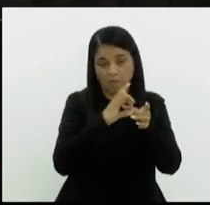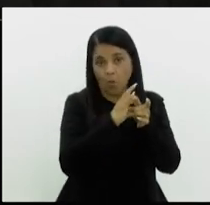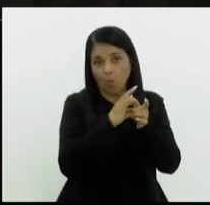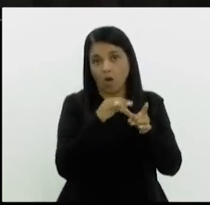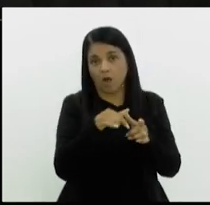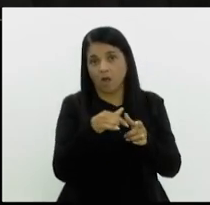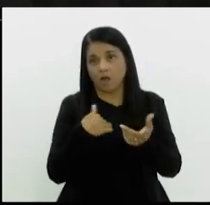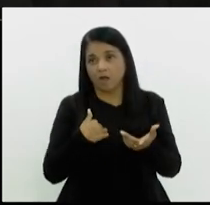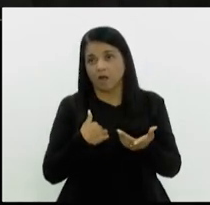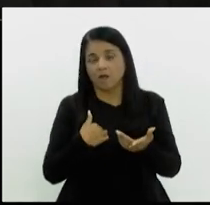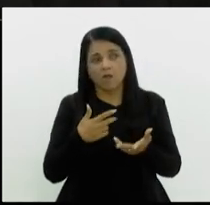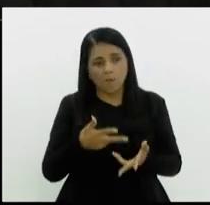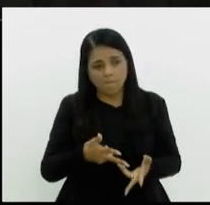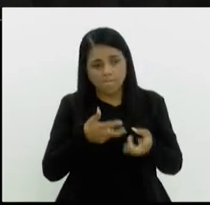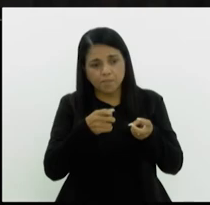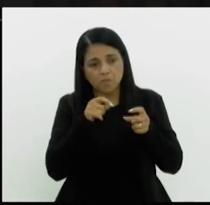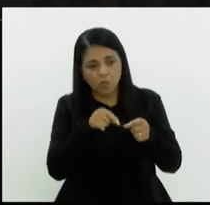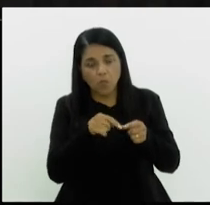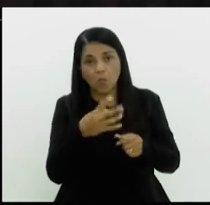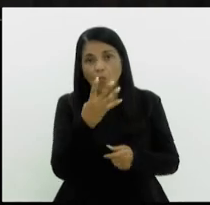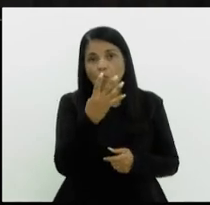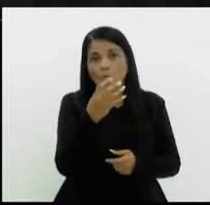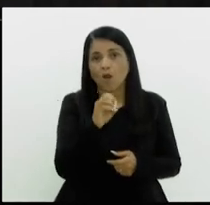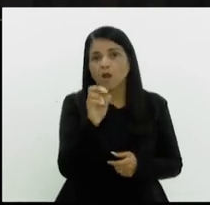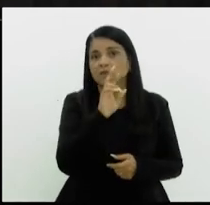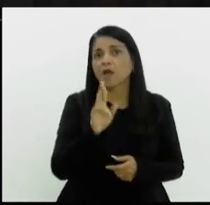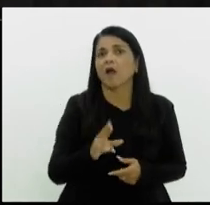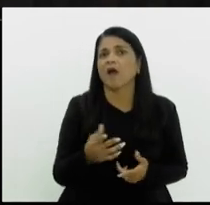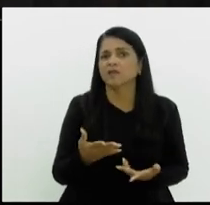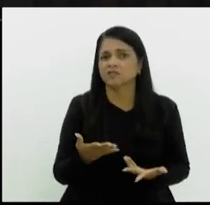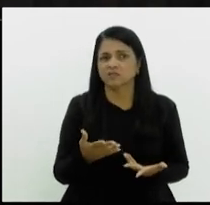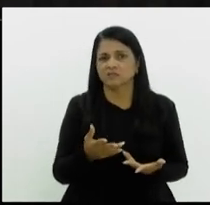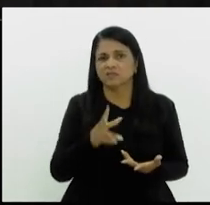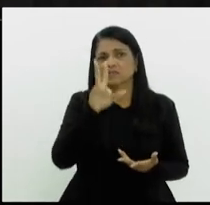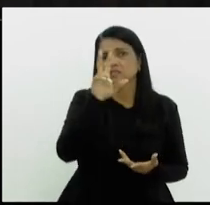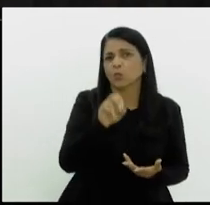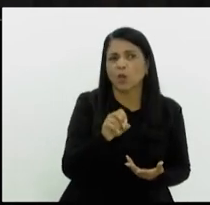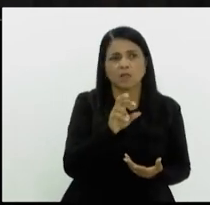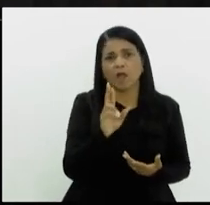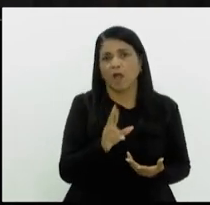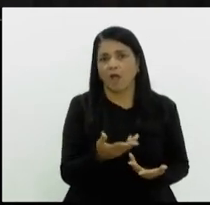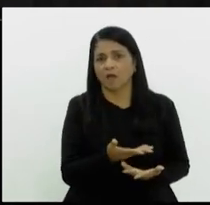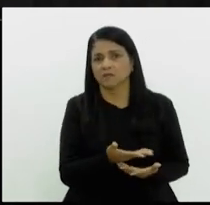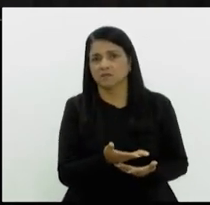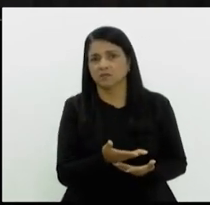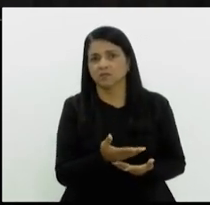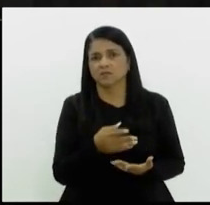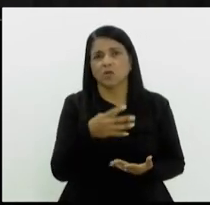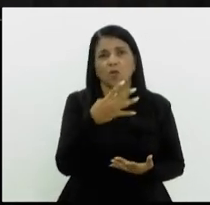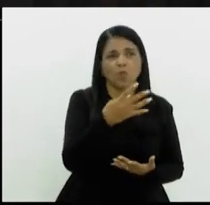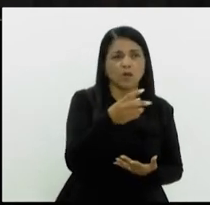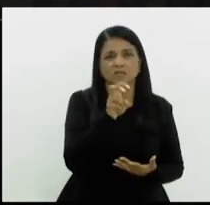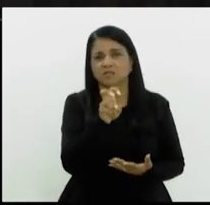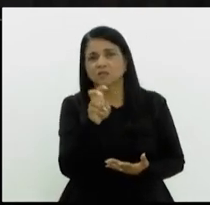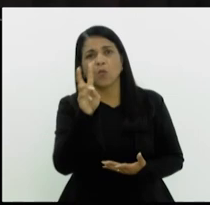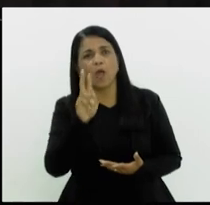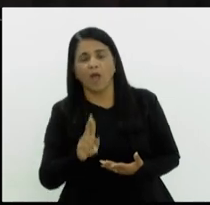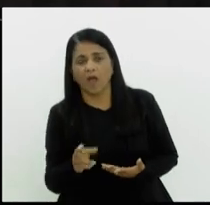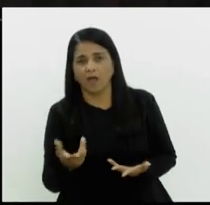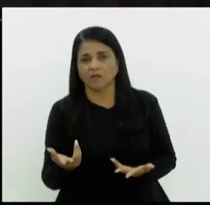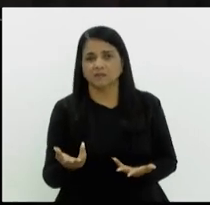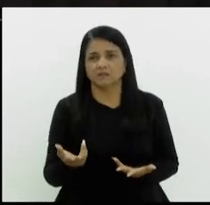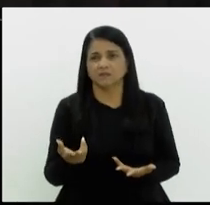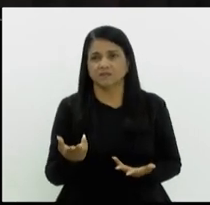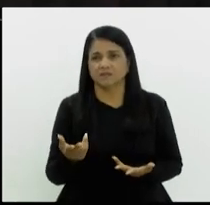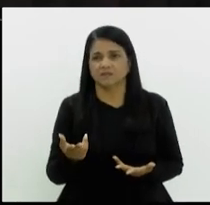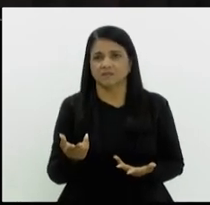O último preço que eu vi do azeite estava R$40, sei lá quanto estava por aí, 50? Ah, R$45 por aí. Mas